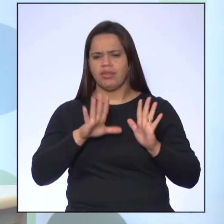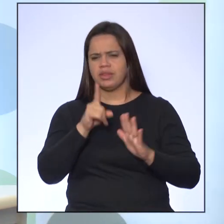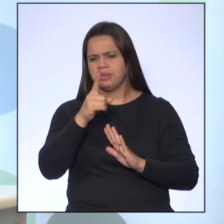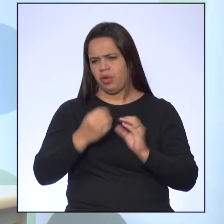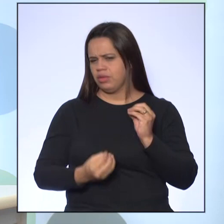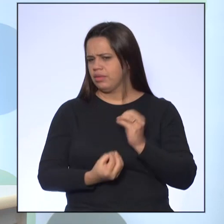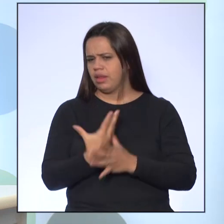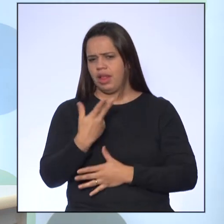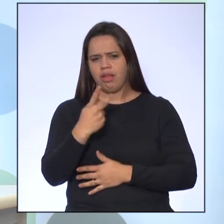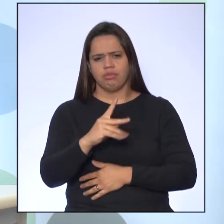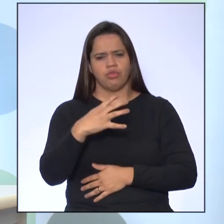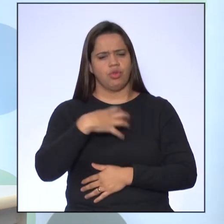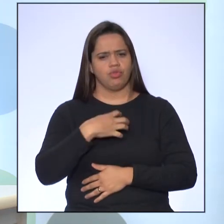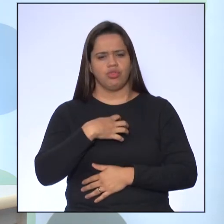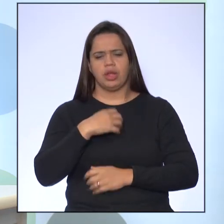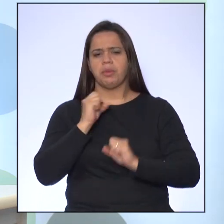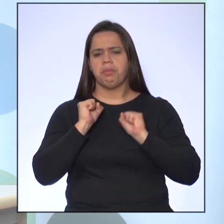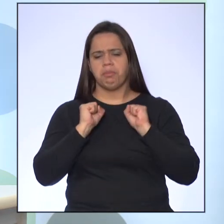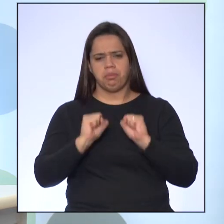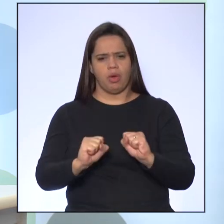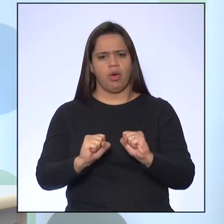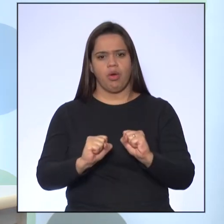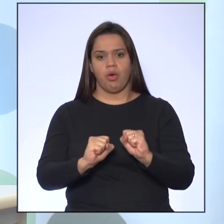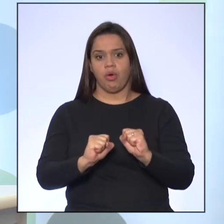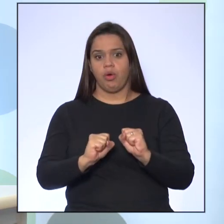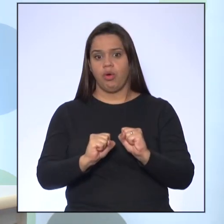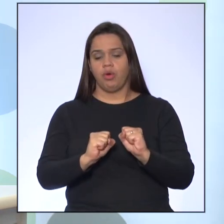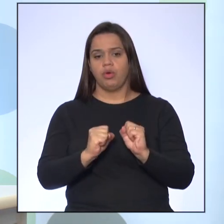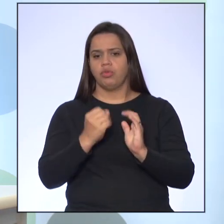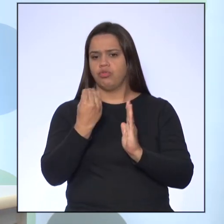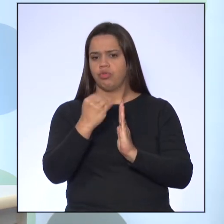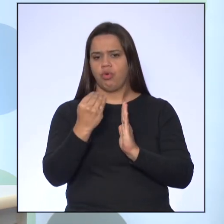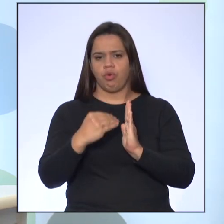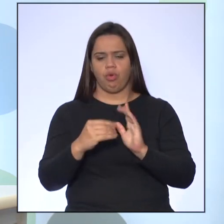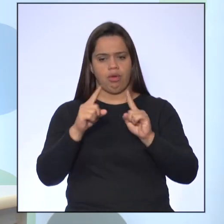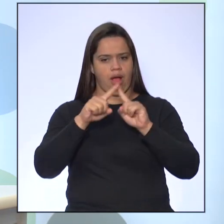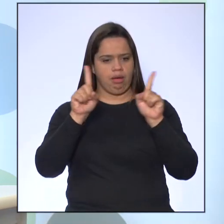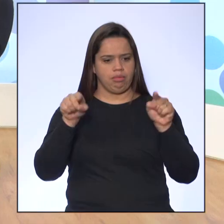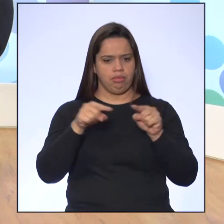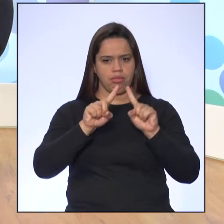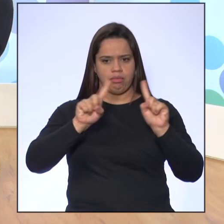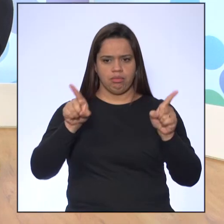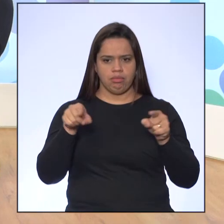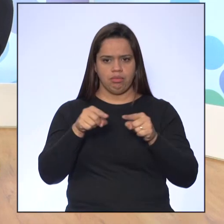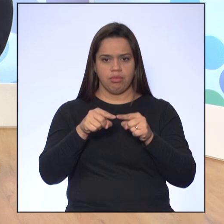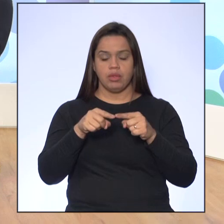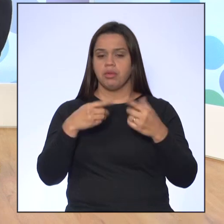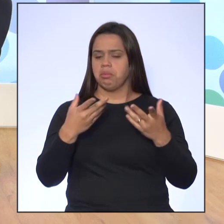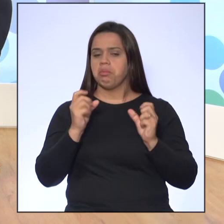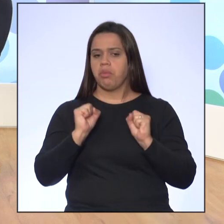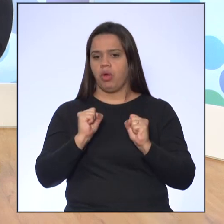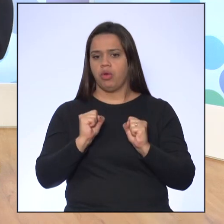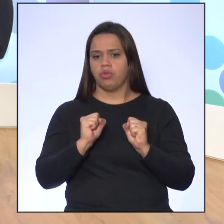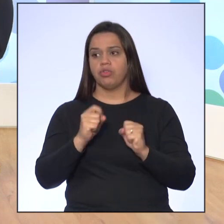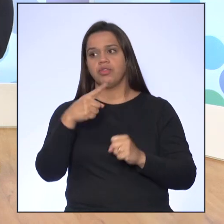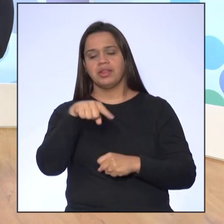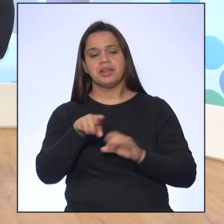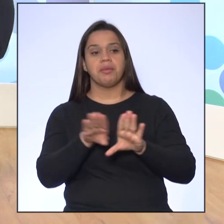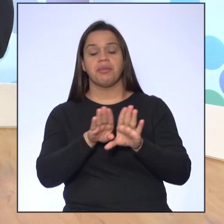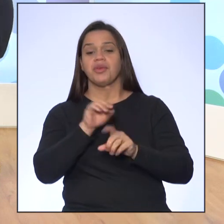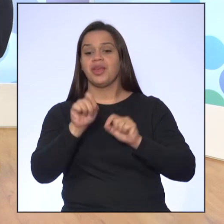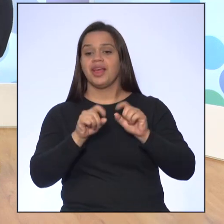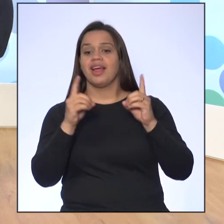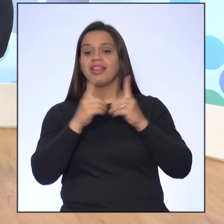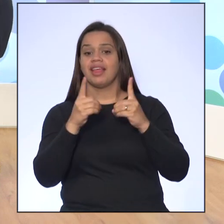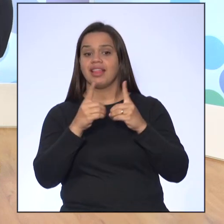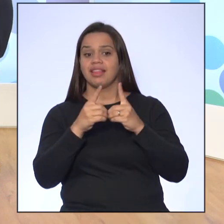como vocês quiserem. Vocês podem colocar N formas, né? Lembrando de sempre atender o cliente com simpatia. Isso